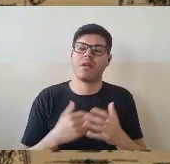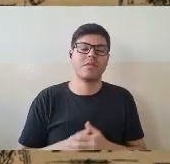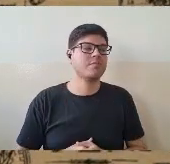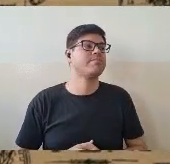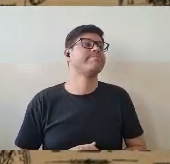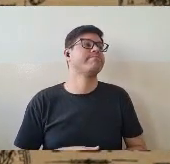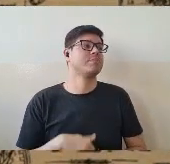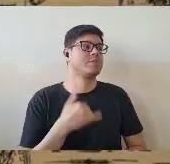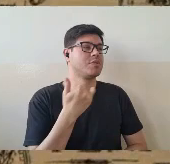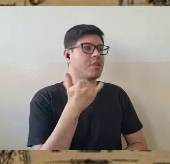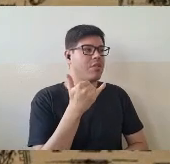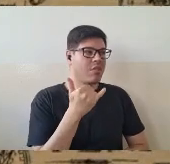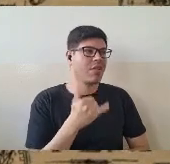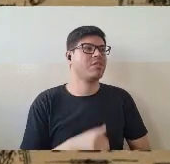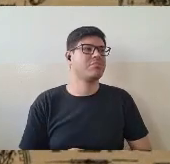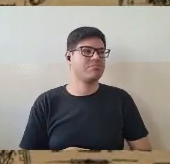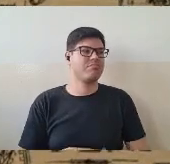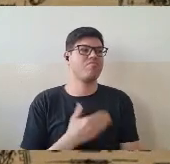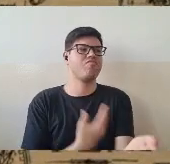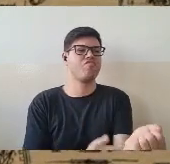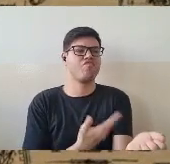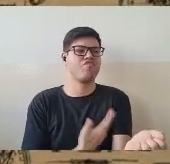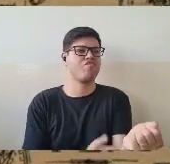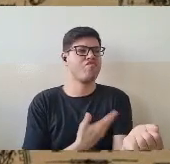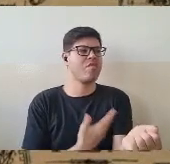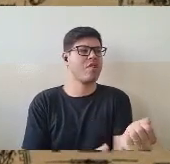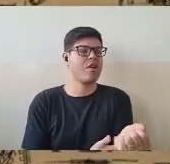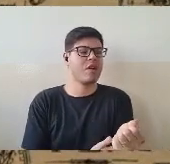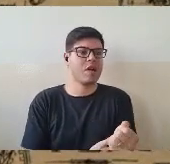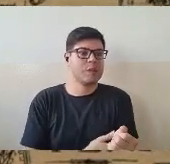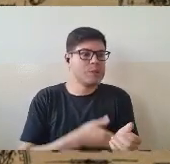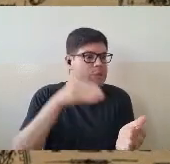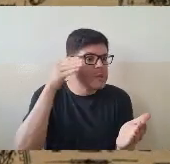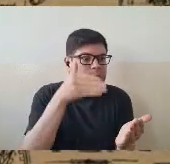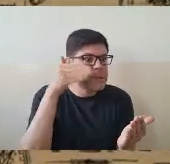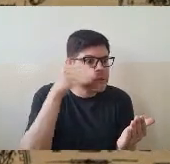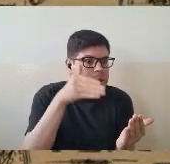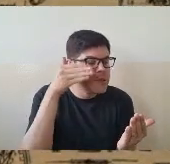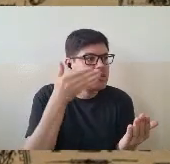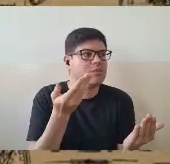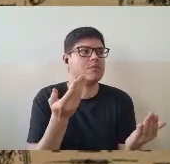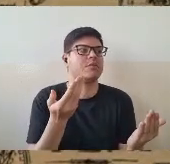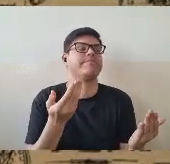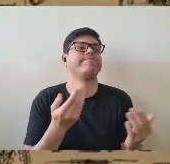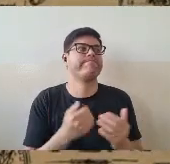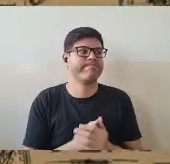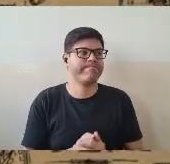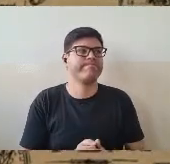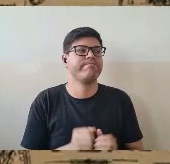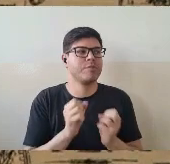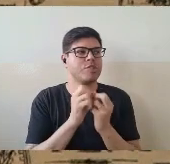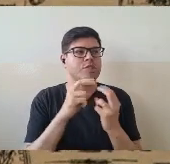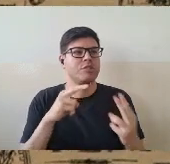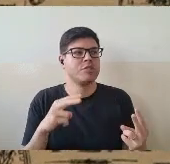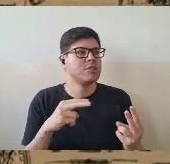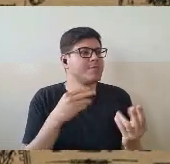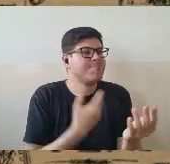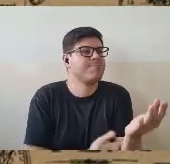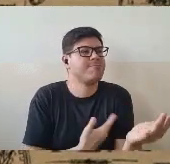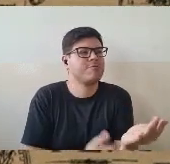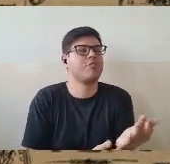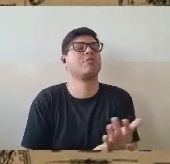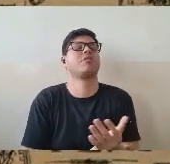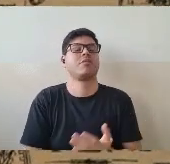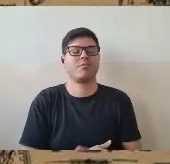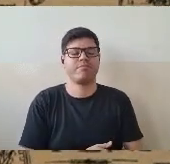mídia digital, isso preocupa muito, veja bem. A criança fica dependente, ela fica achando, se não tiver